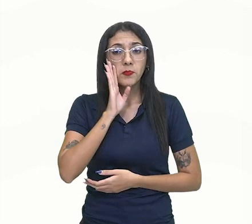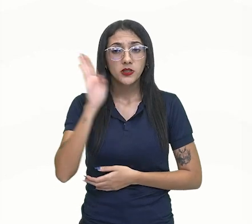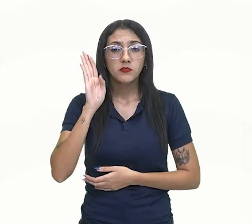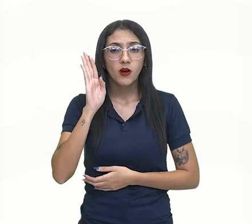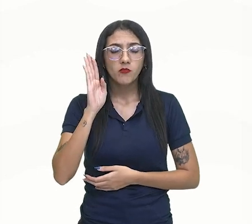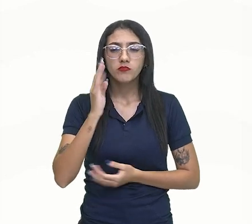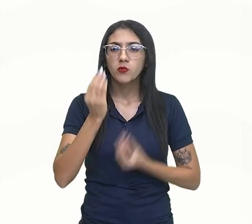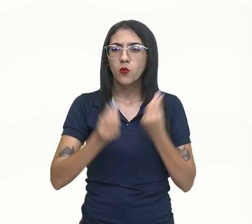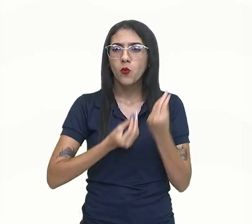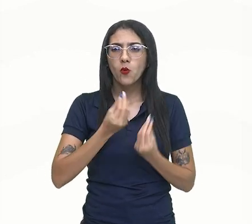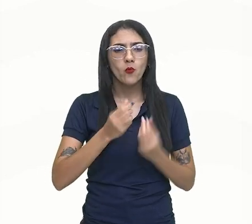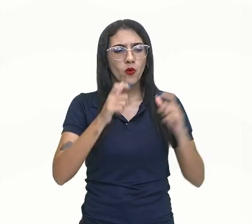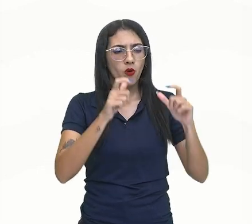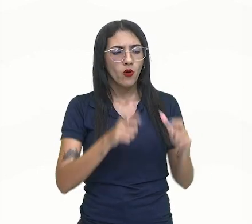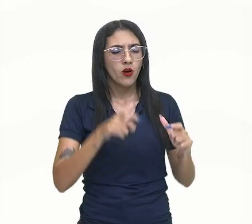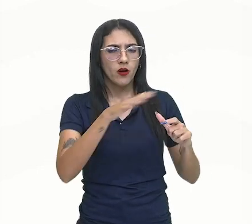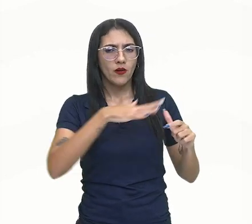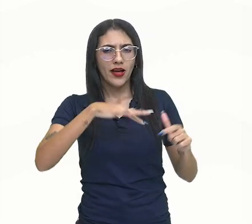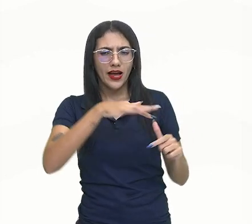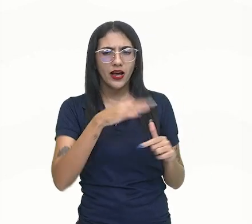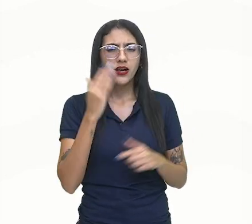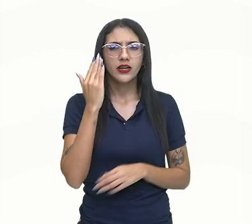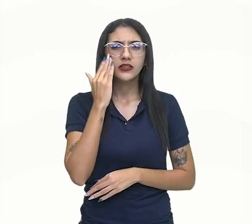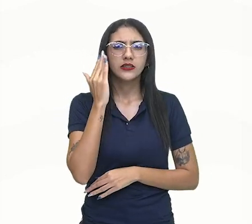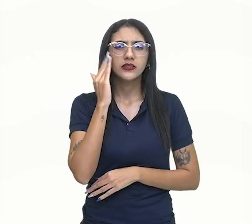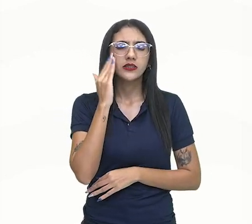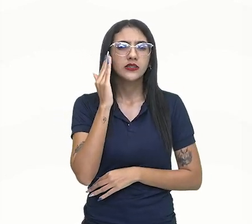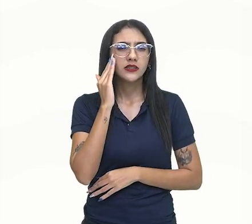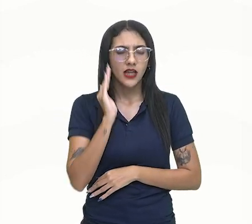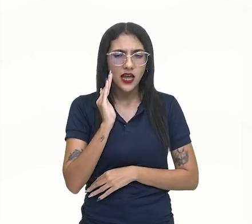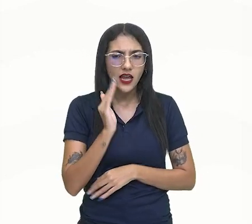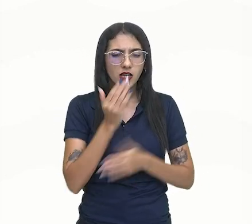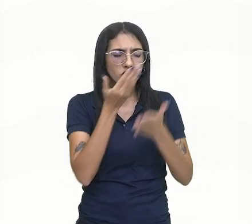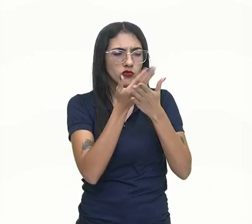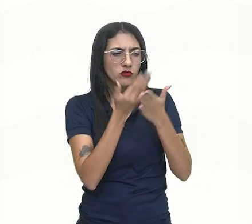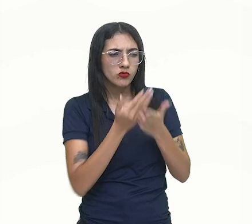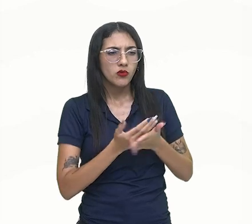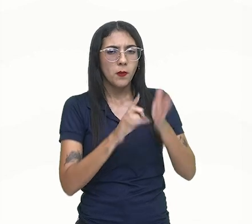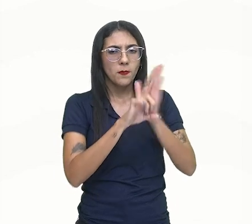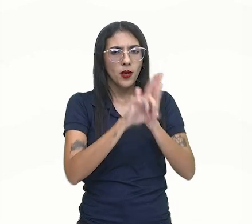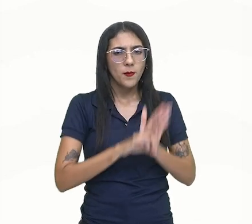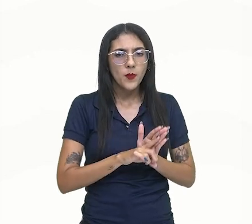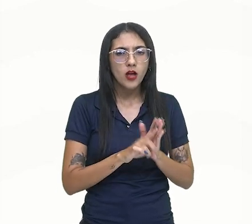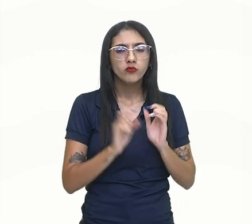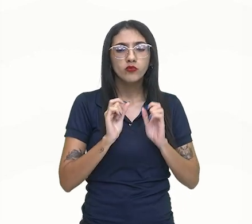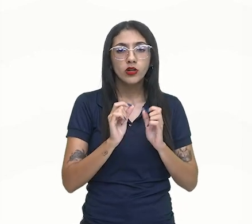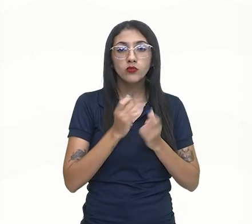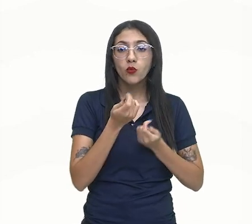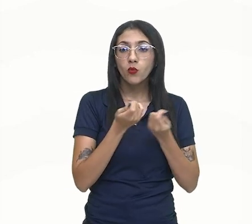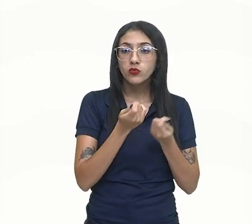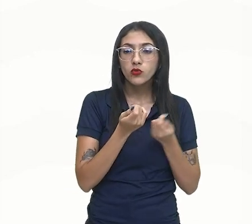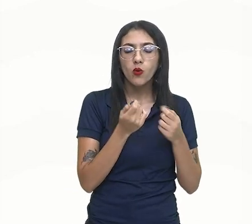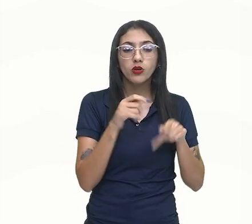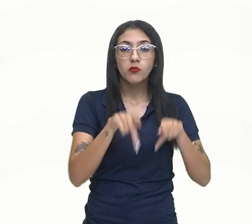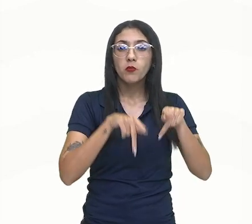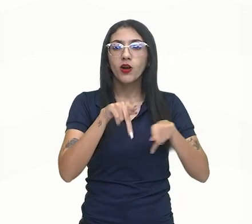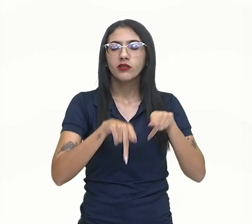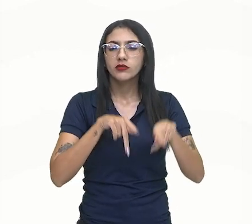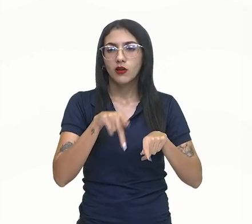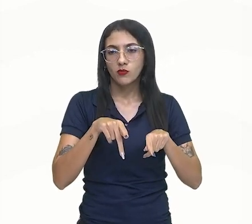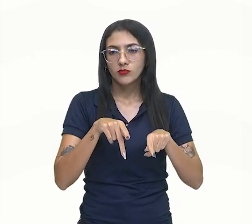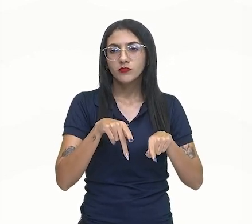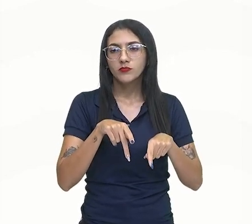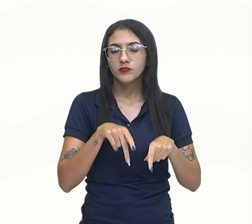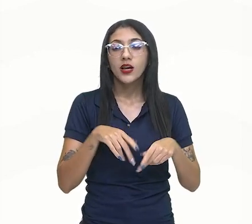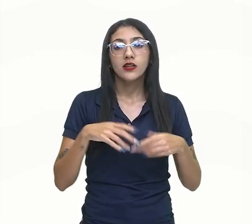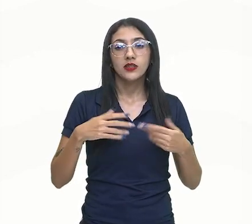o ambiente, né, a compreensão desses ambientes, né, desses estudos, no manejo das populações das espécies. E aí é que